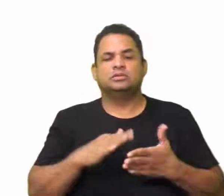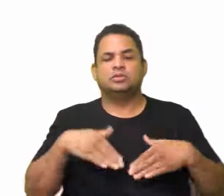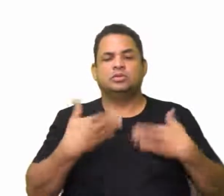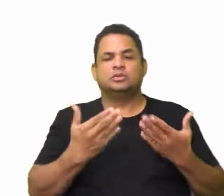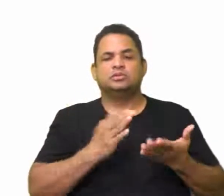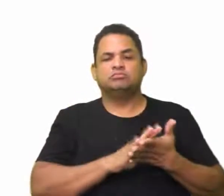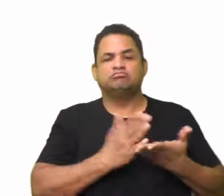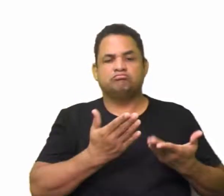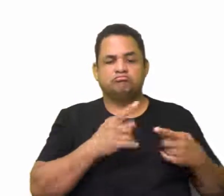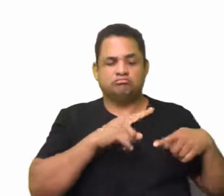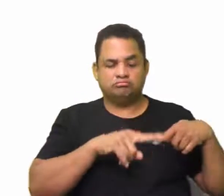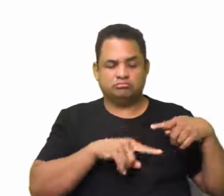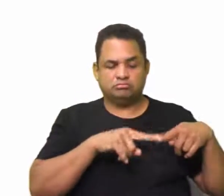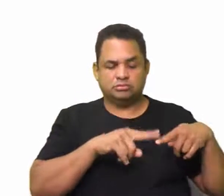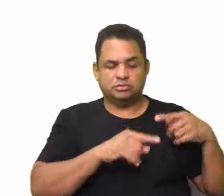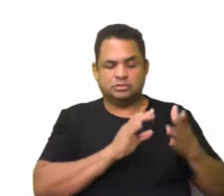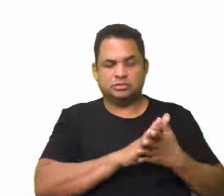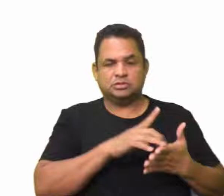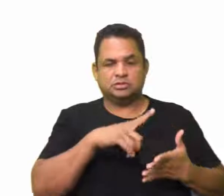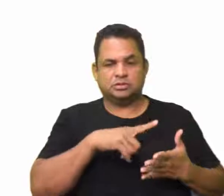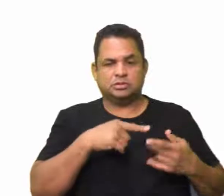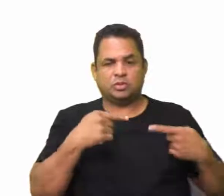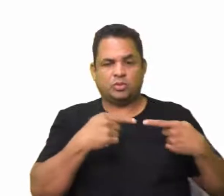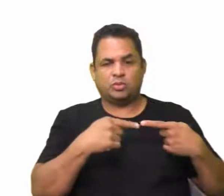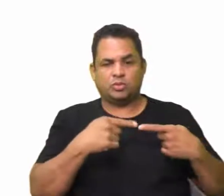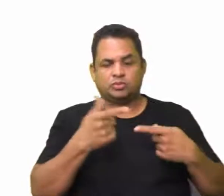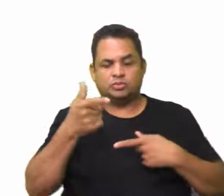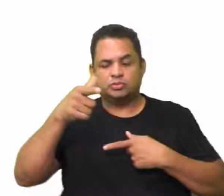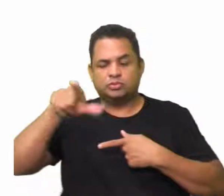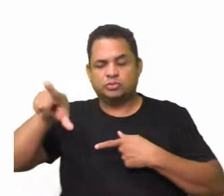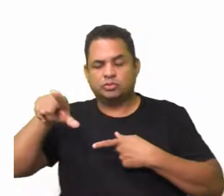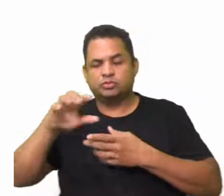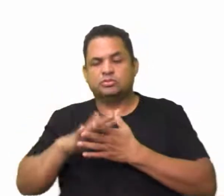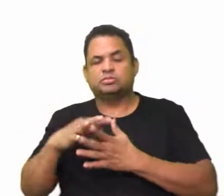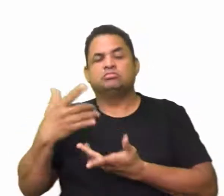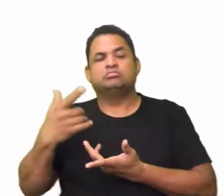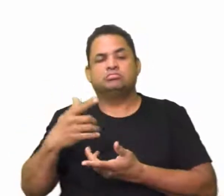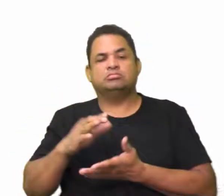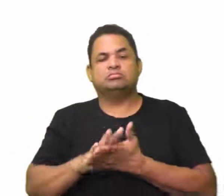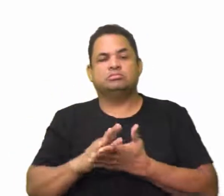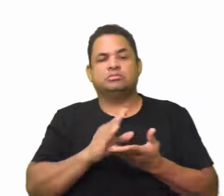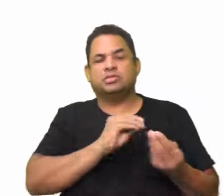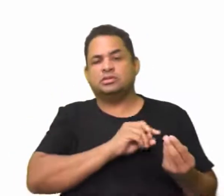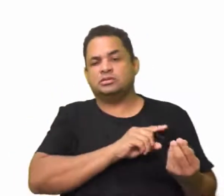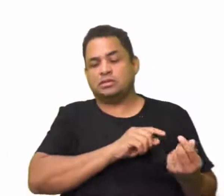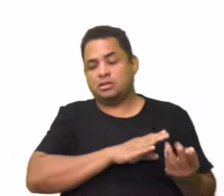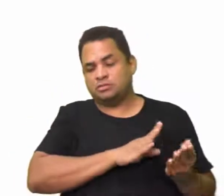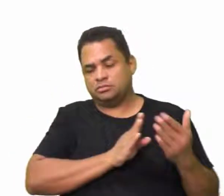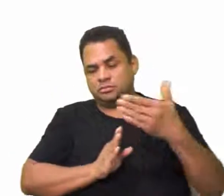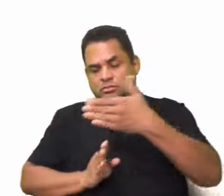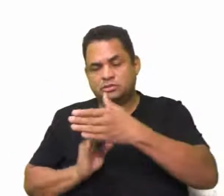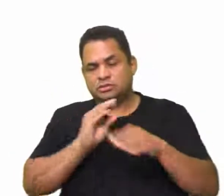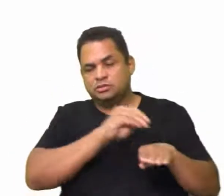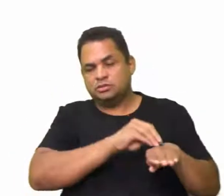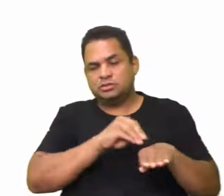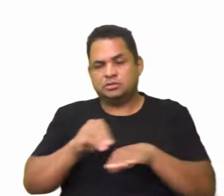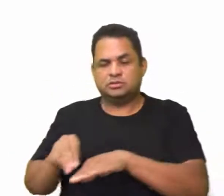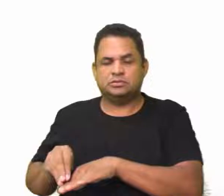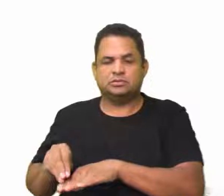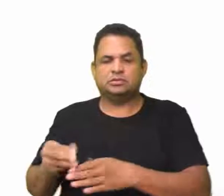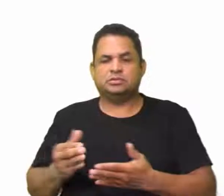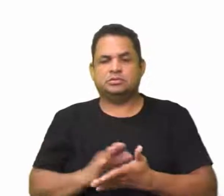corpo está carregado e entra em contato com o outro corpo. Parte da carga irá se transferir. Não pode ser dor negativo,